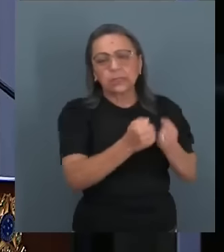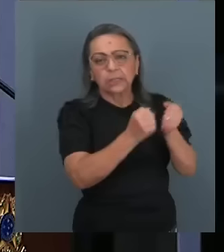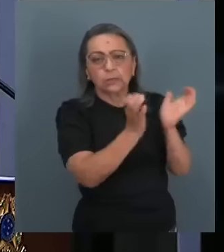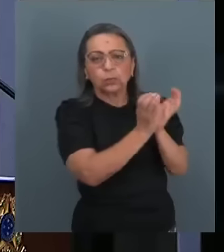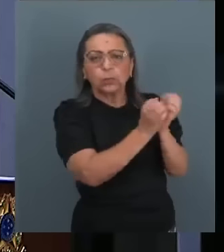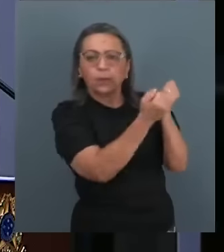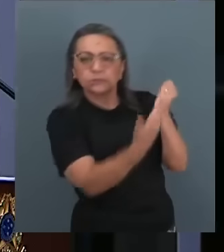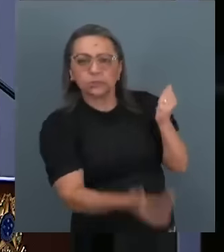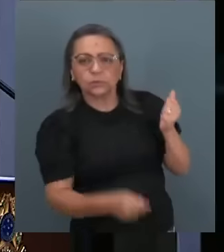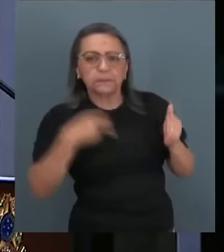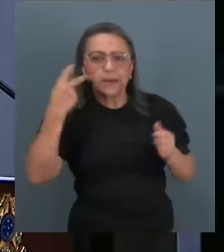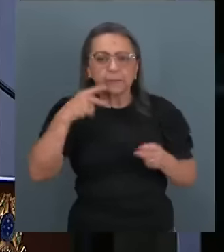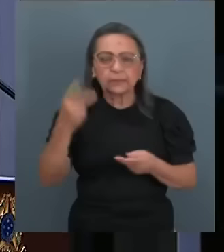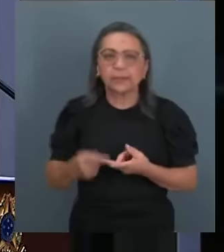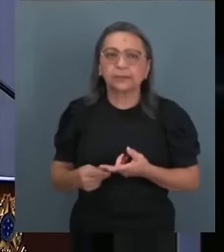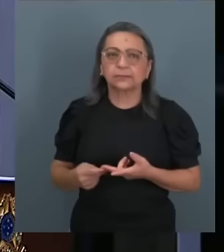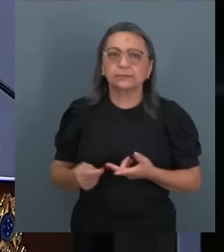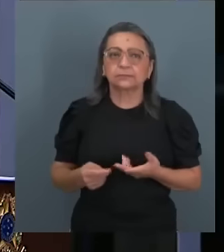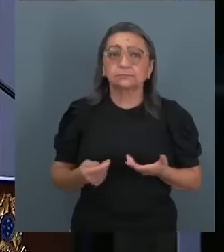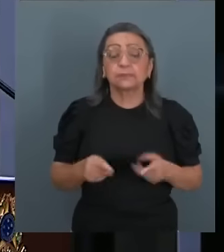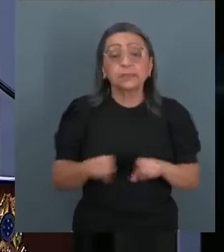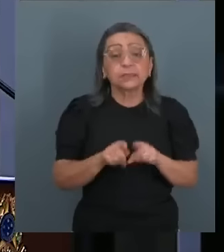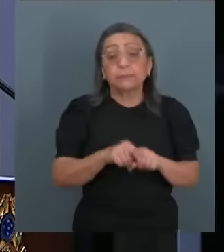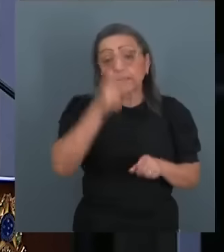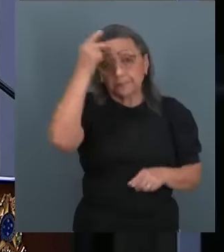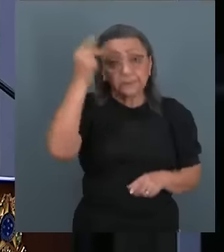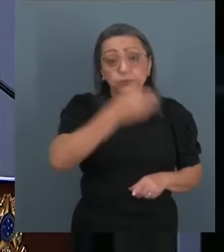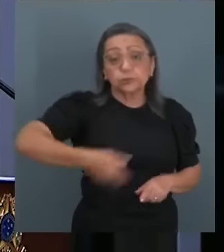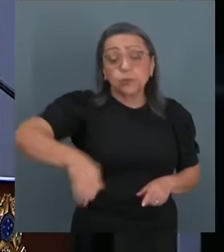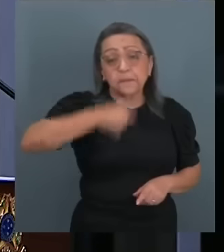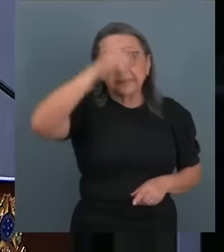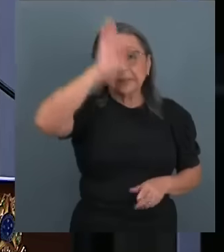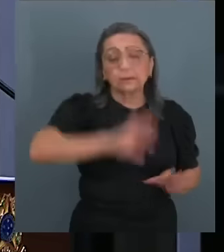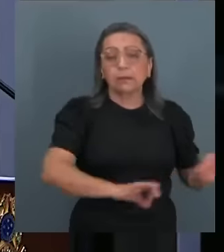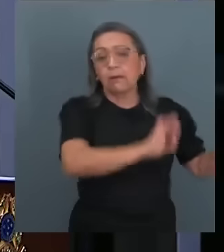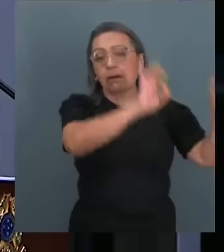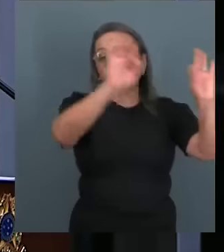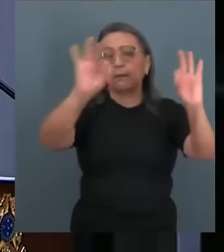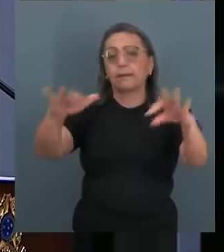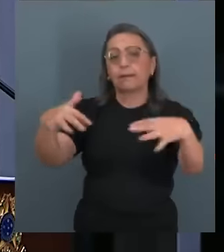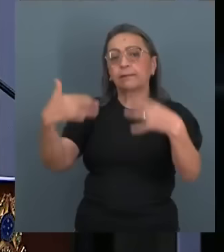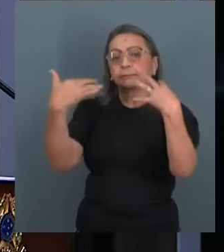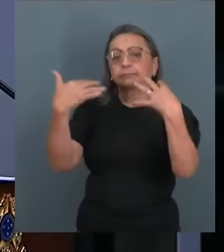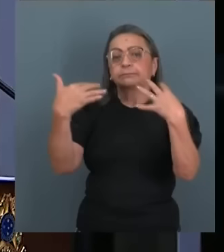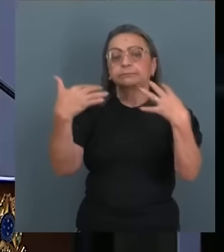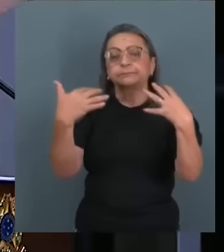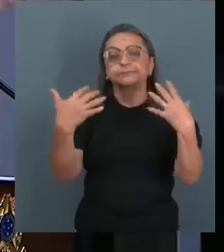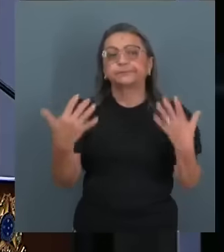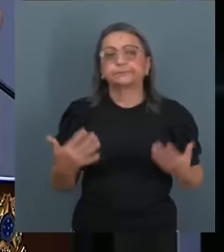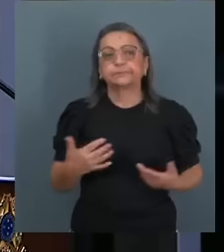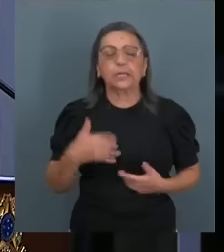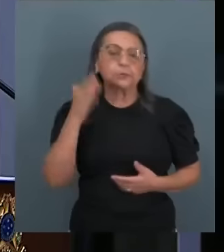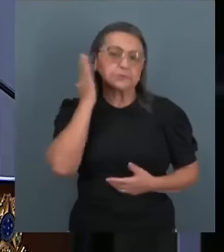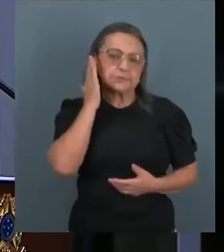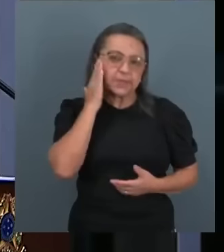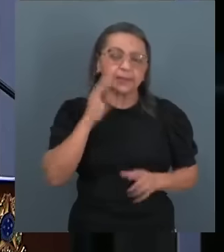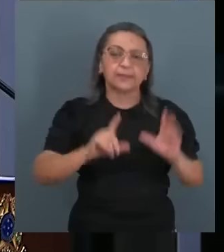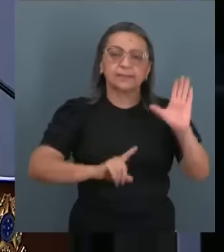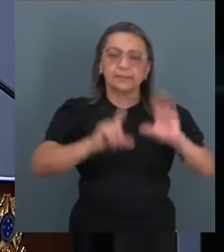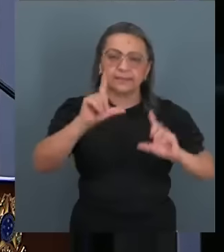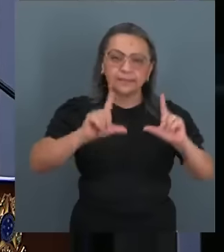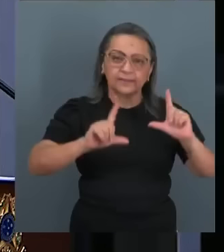assessores, a você, brasileira, brasileiro, que está nos acompanhando aí. Eu sei que a TV Senado, a Rádio